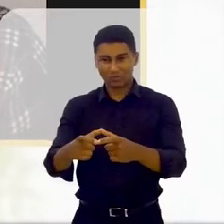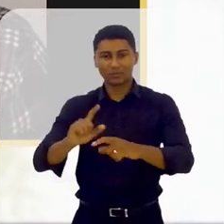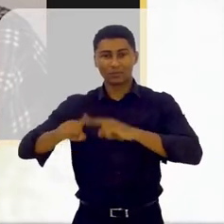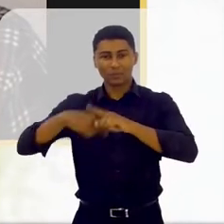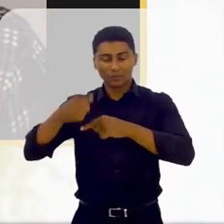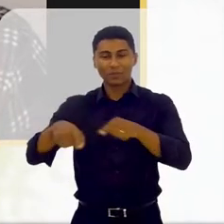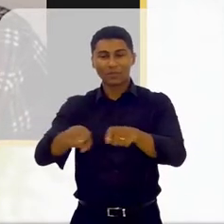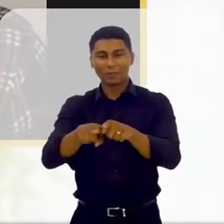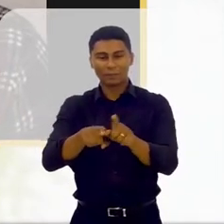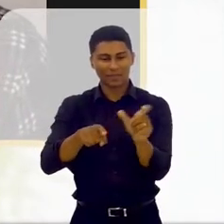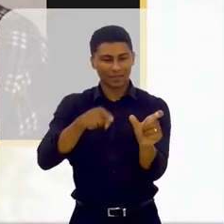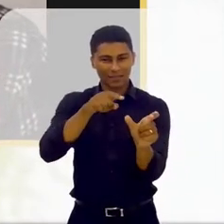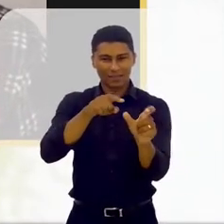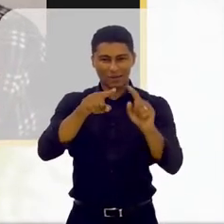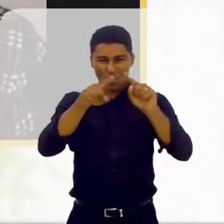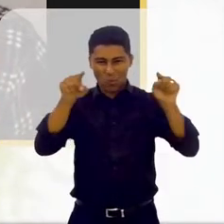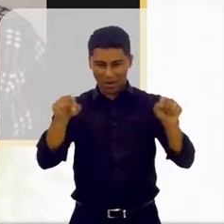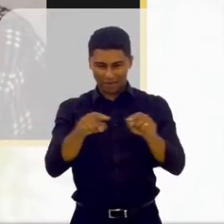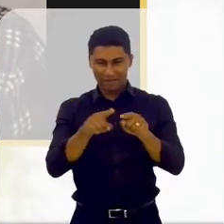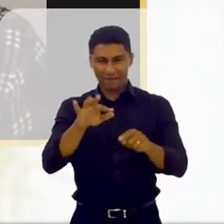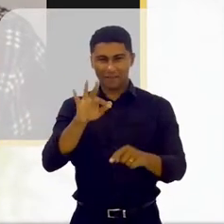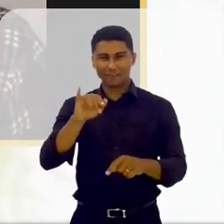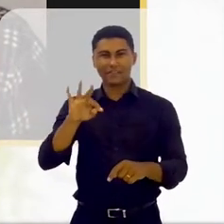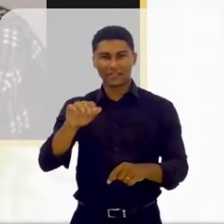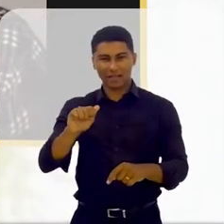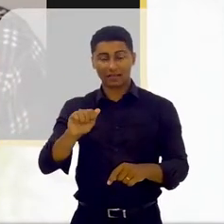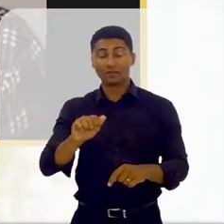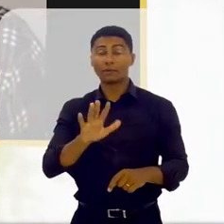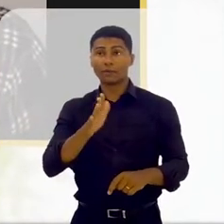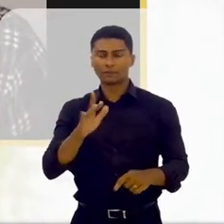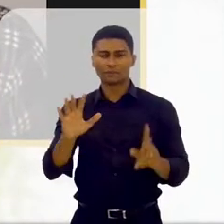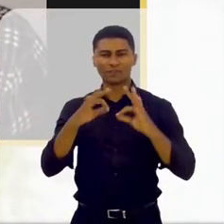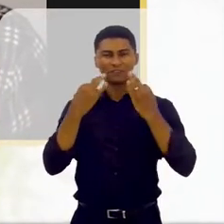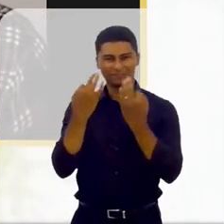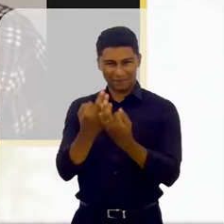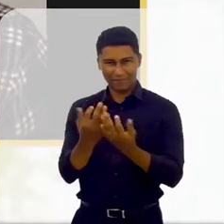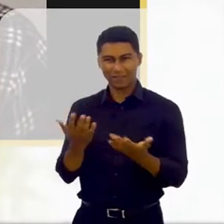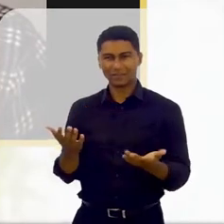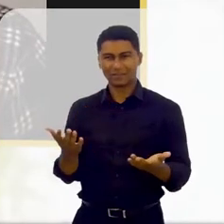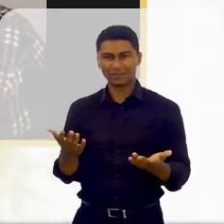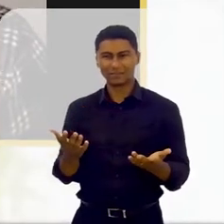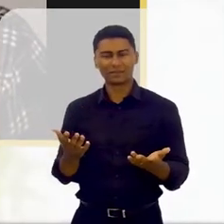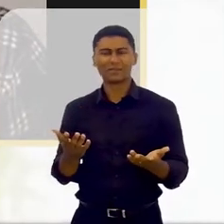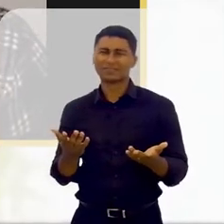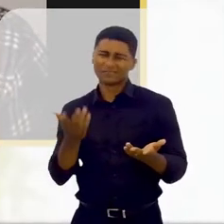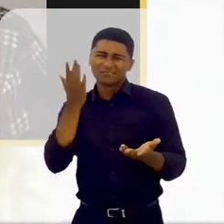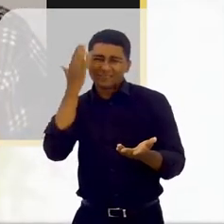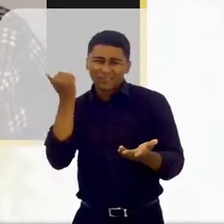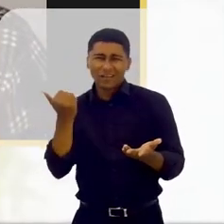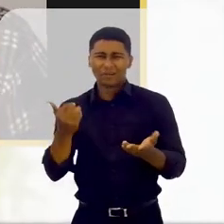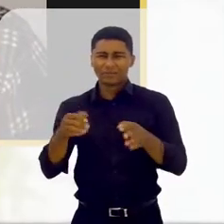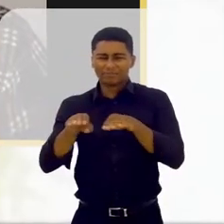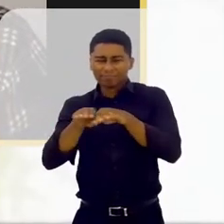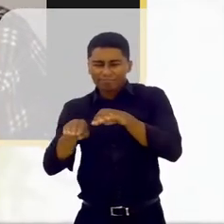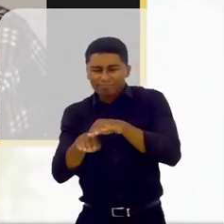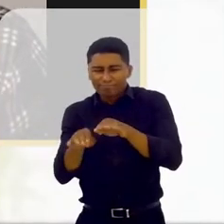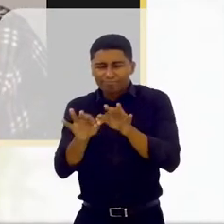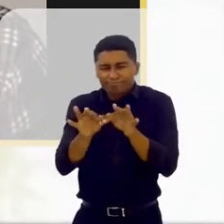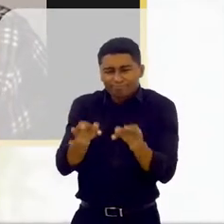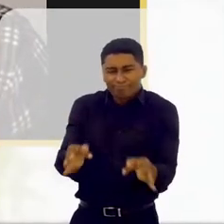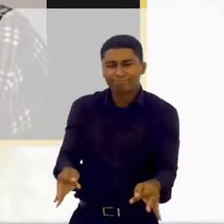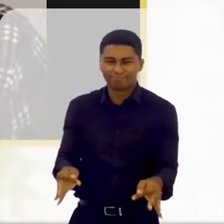tinha fita. A questão não foi nem o tempo. É que a nossa família, como tipo, uma família humilde, para chegar